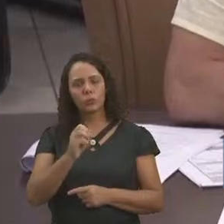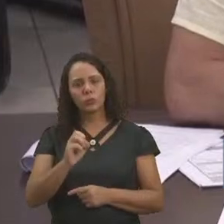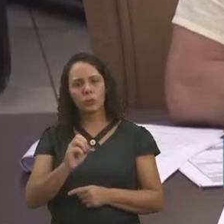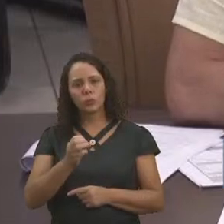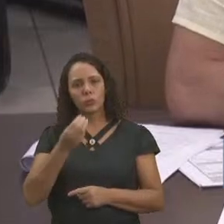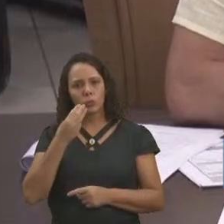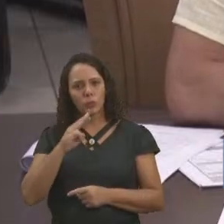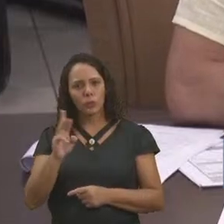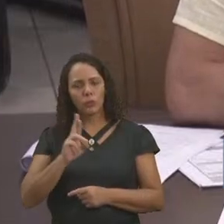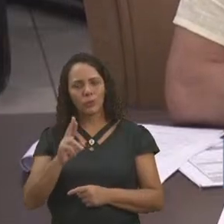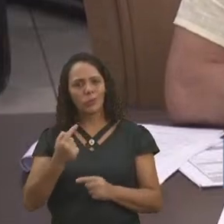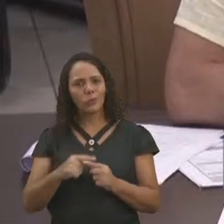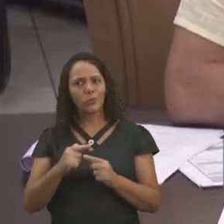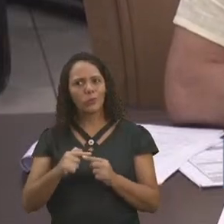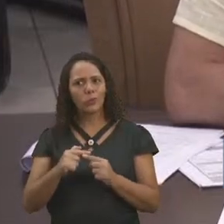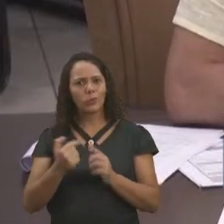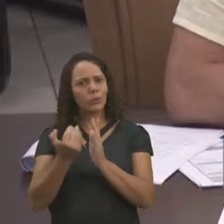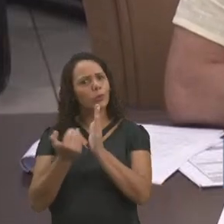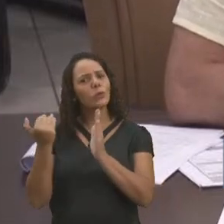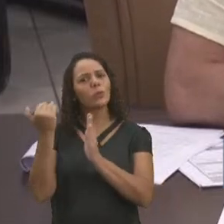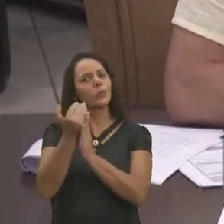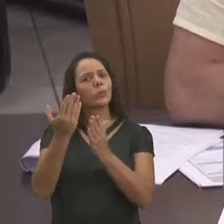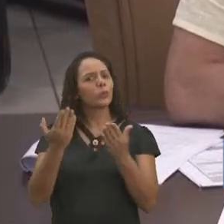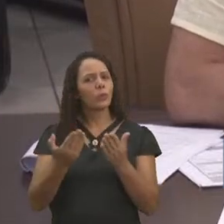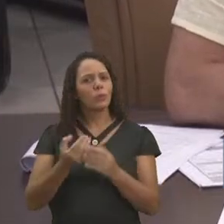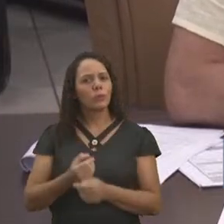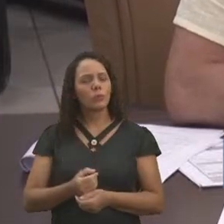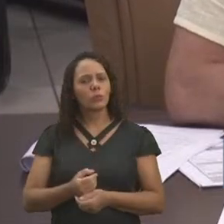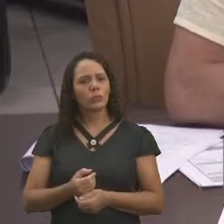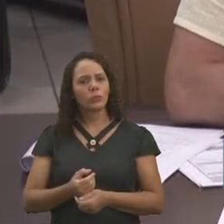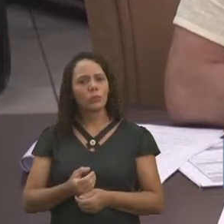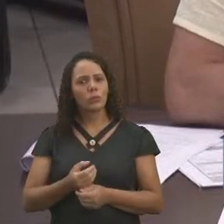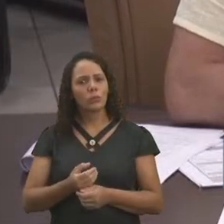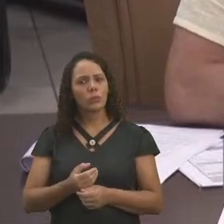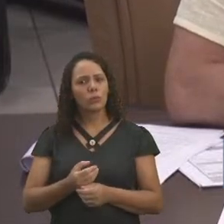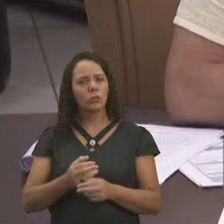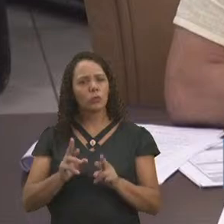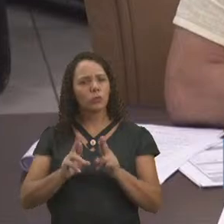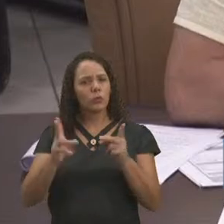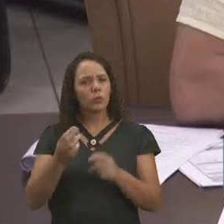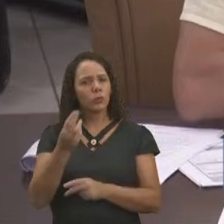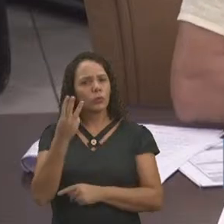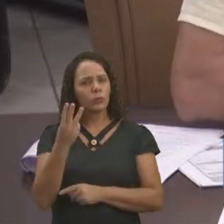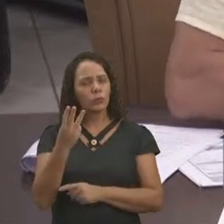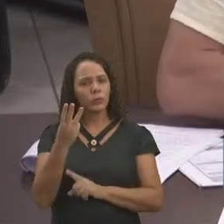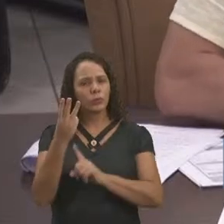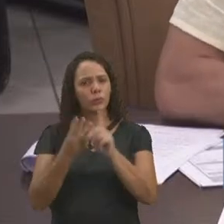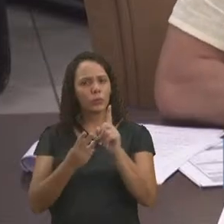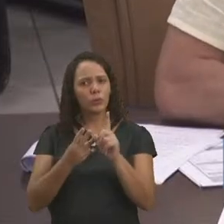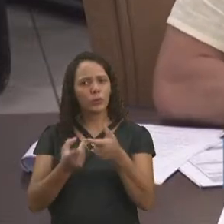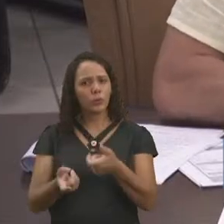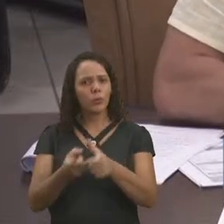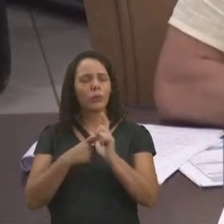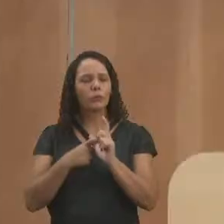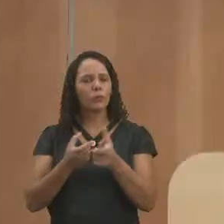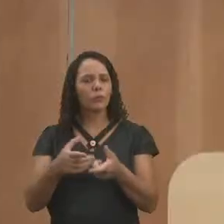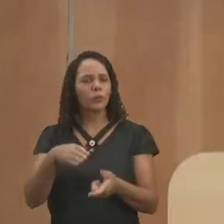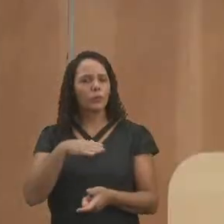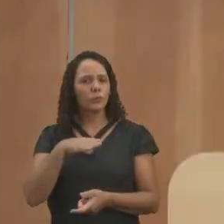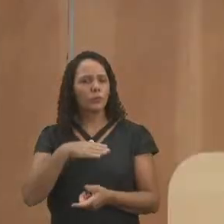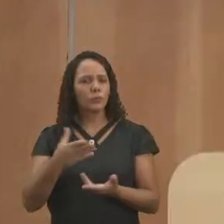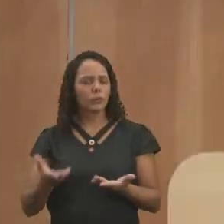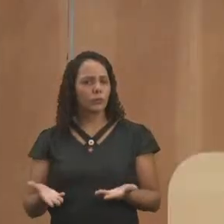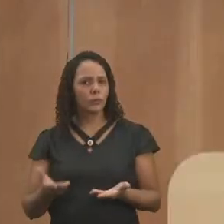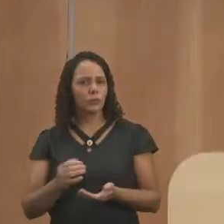tanto assim, de 3 meses para o outro, a dívida do município naquele exercício?